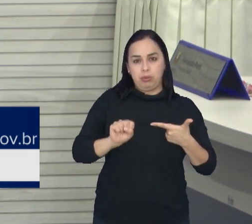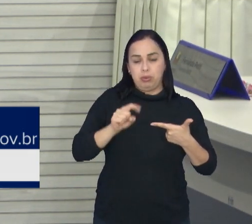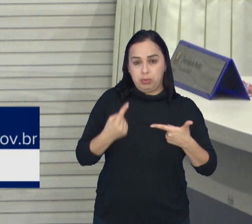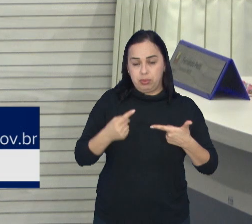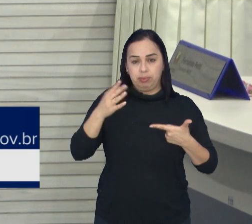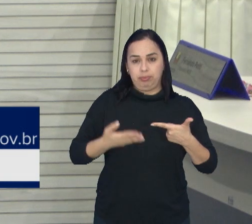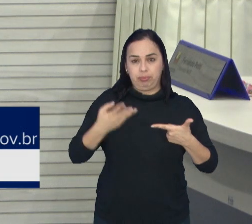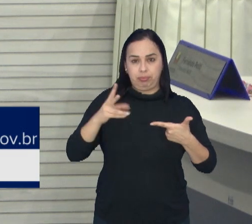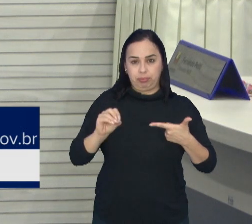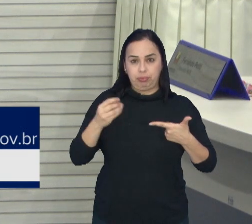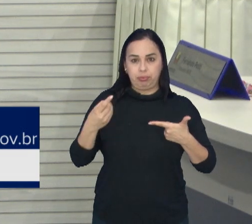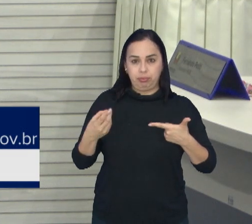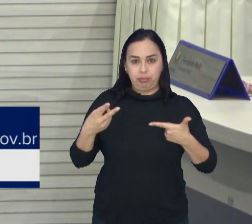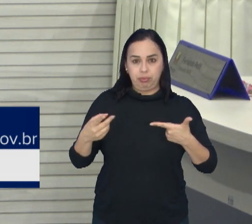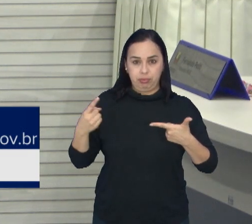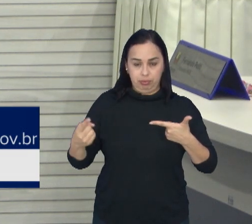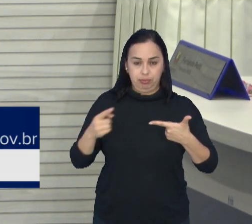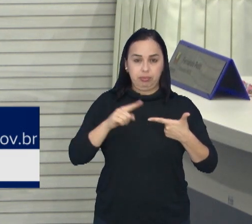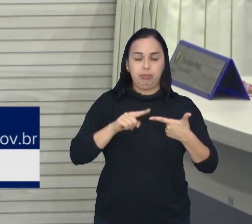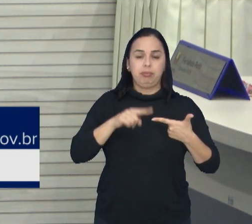11541/2021 da vereadora Amélia Naomi. Processo número